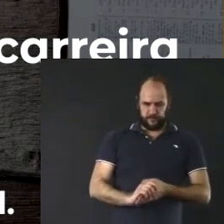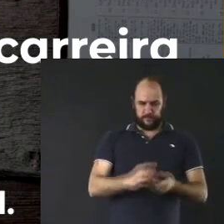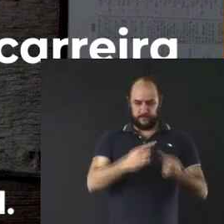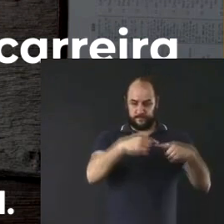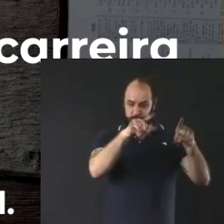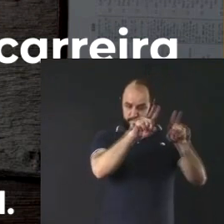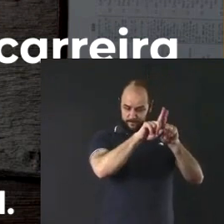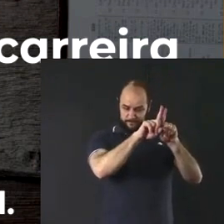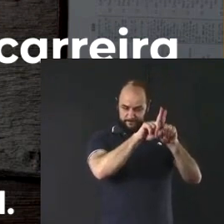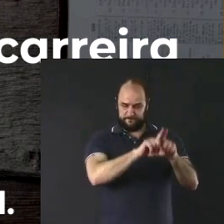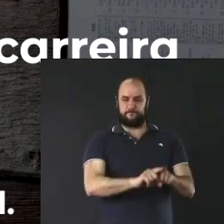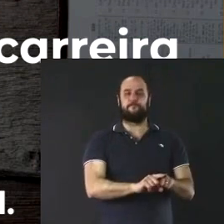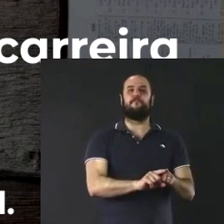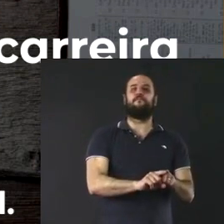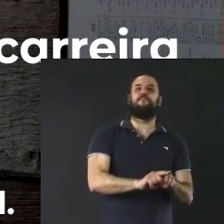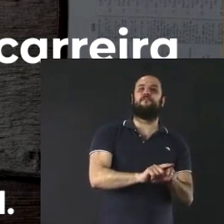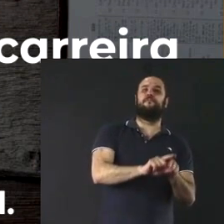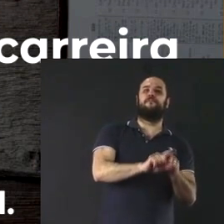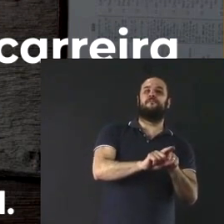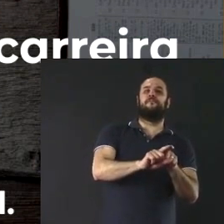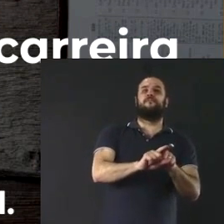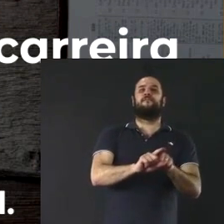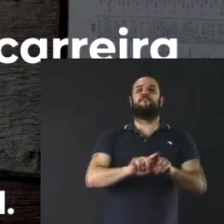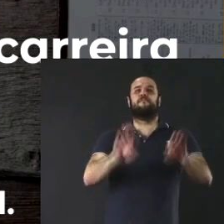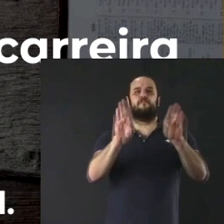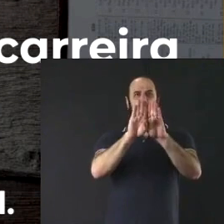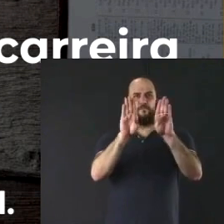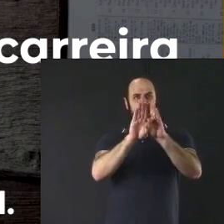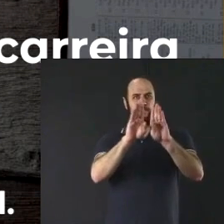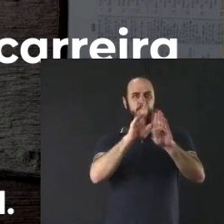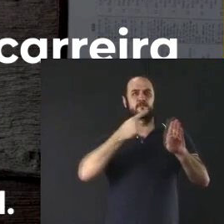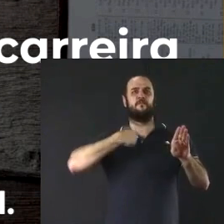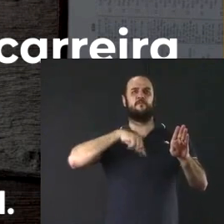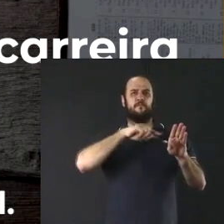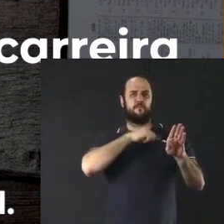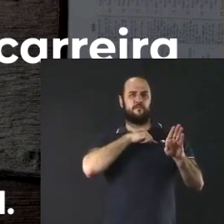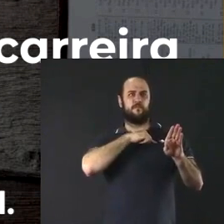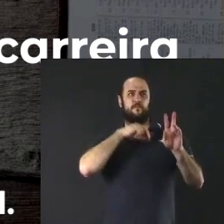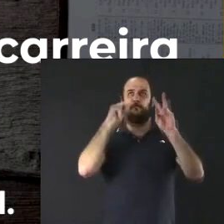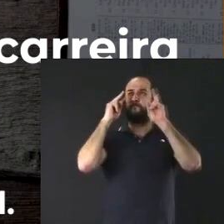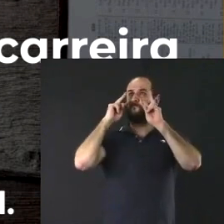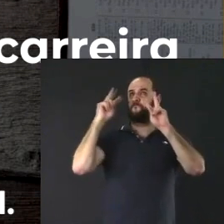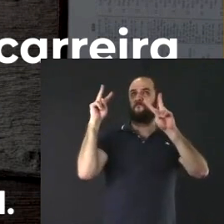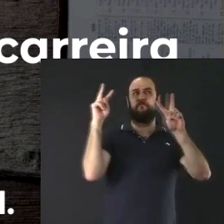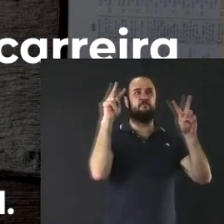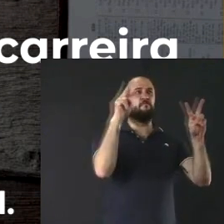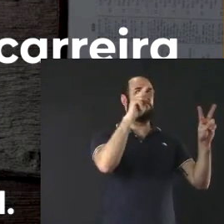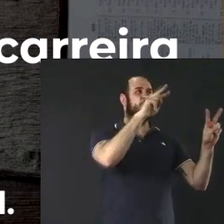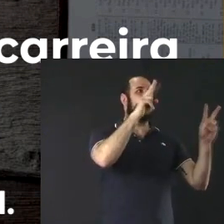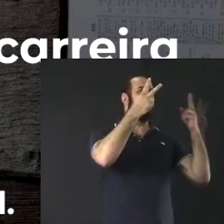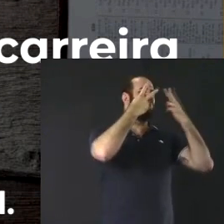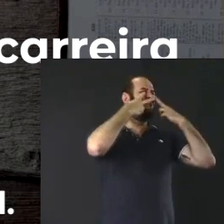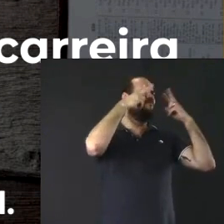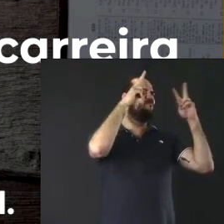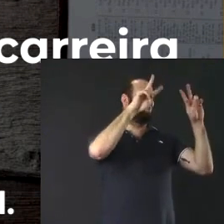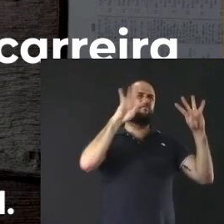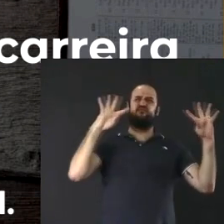portanto, também nós, visto que temos a rodear-nos tão grande nuvem de